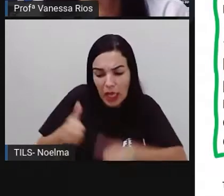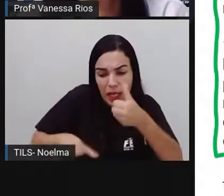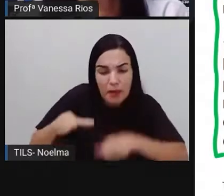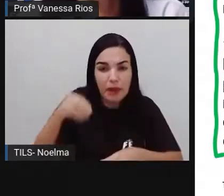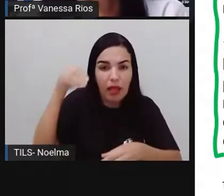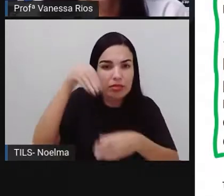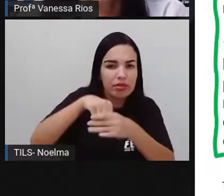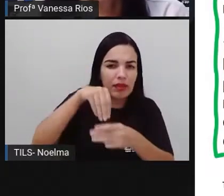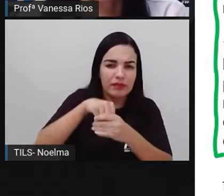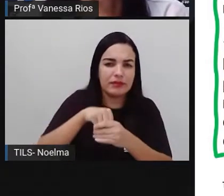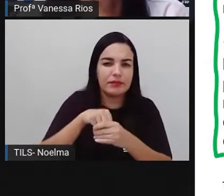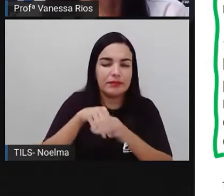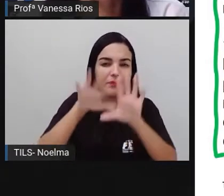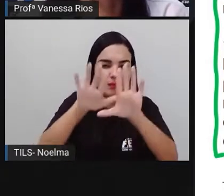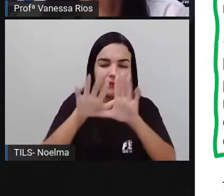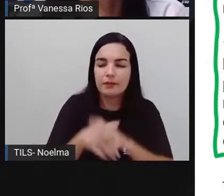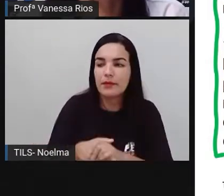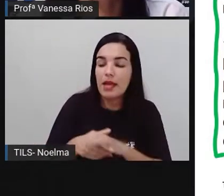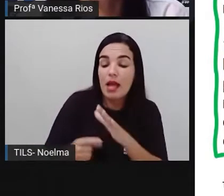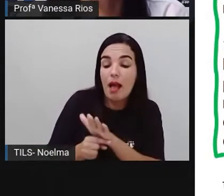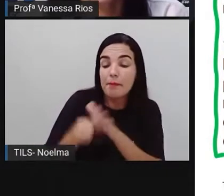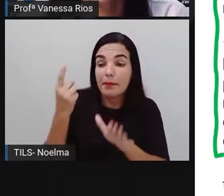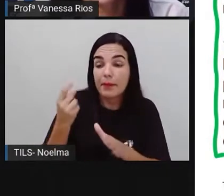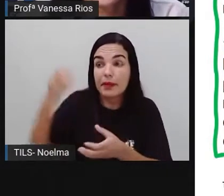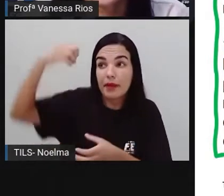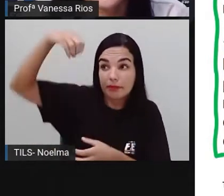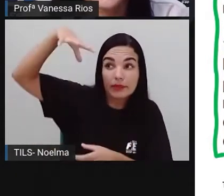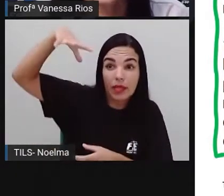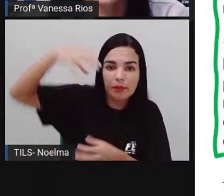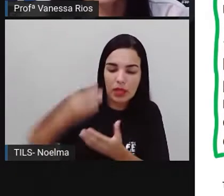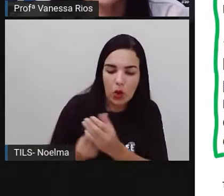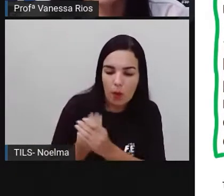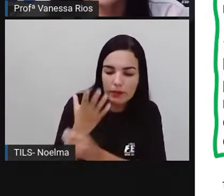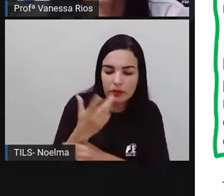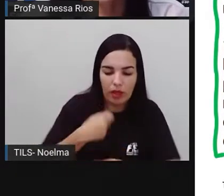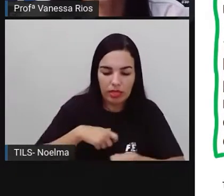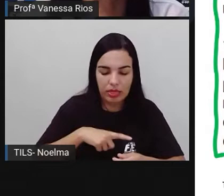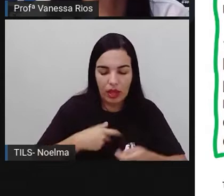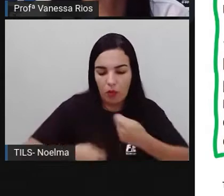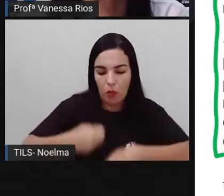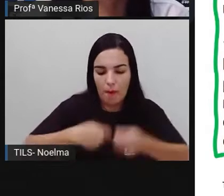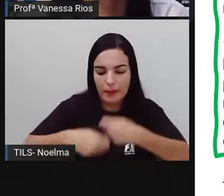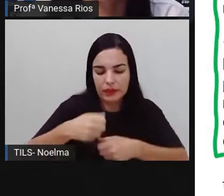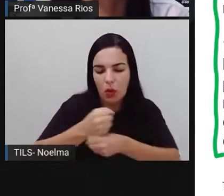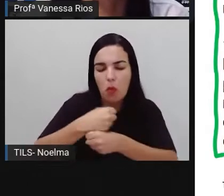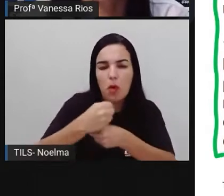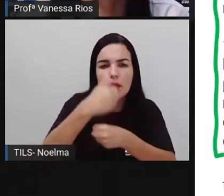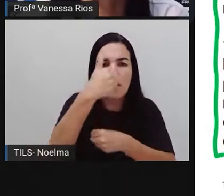As primeiras lâmpadas começaram a ser comercializadas por volta de